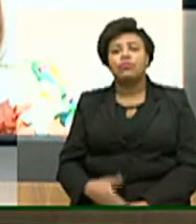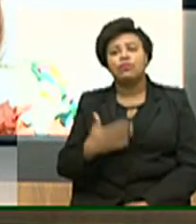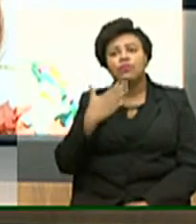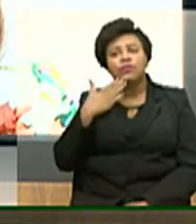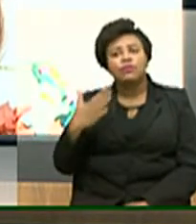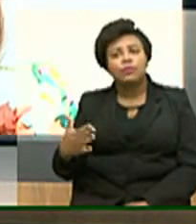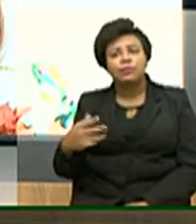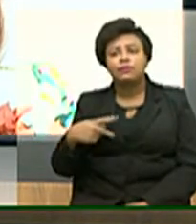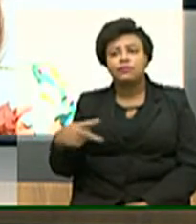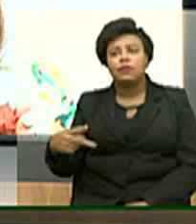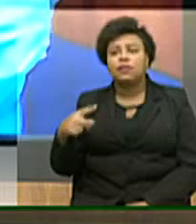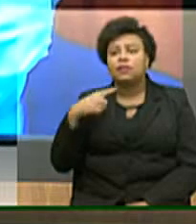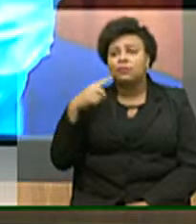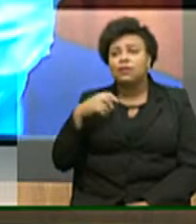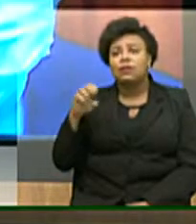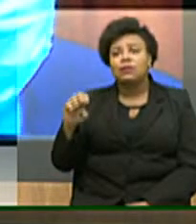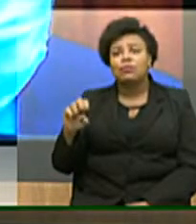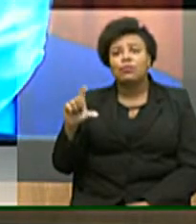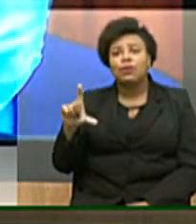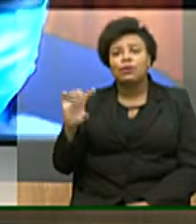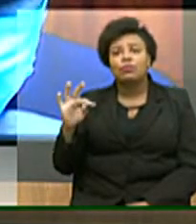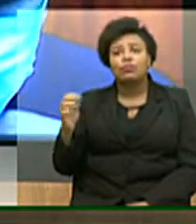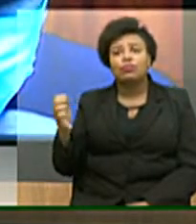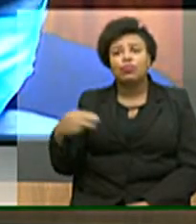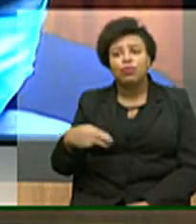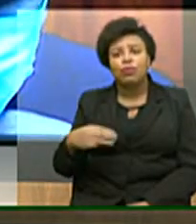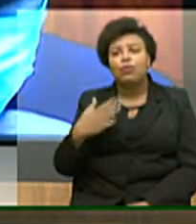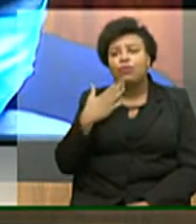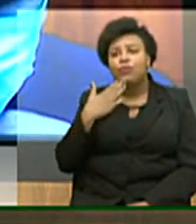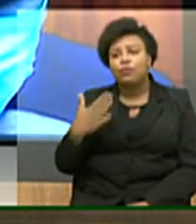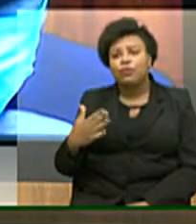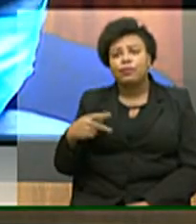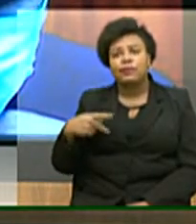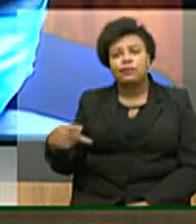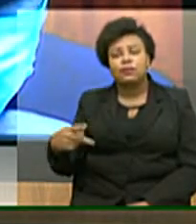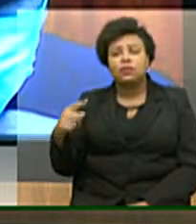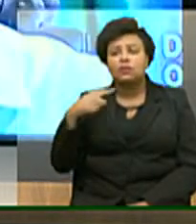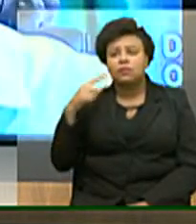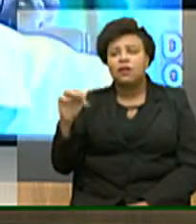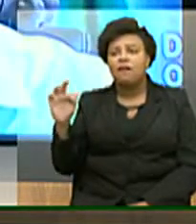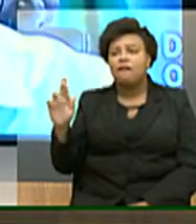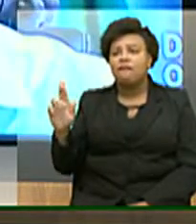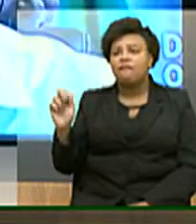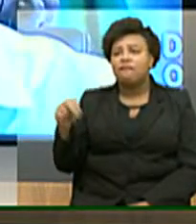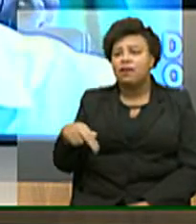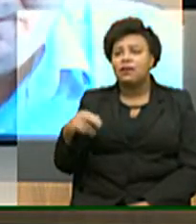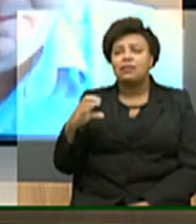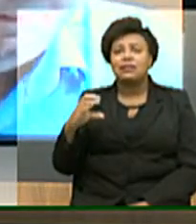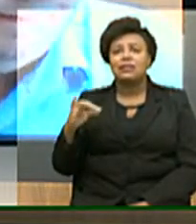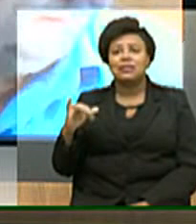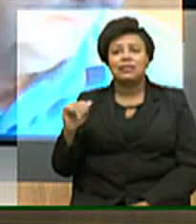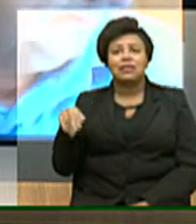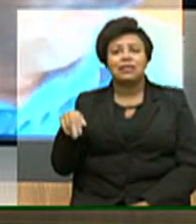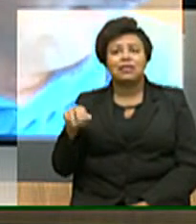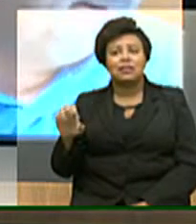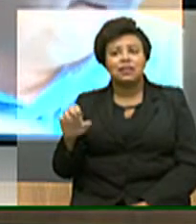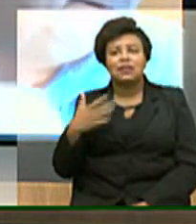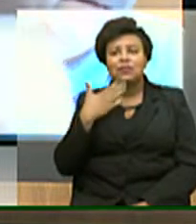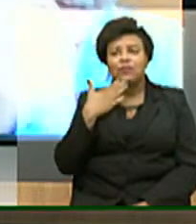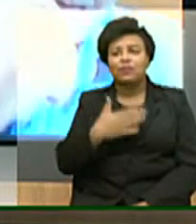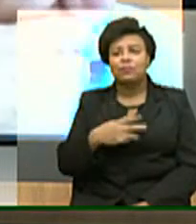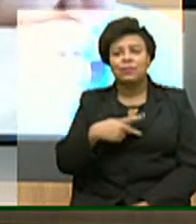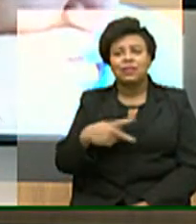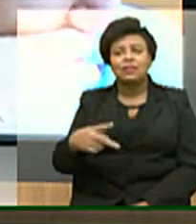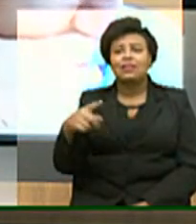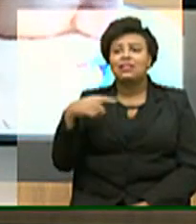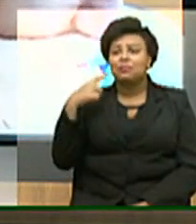Favorável, presidente. Deputado Elton Weber. Favorável, senhor presidente. Deputada Franciane Bayer. Favorável, presidente.